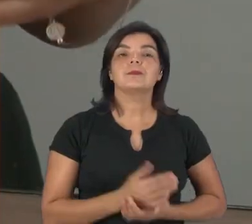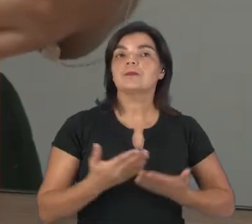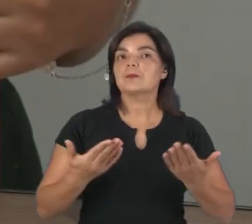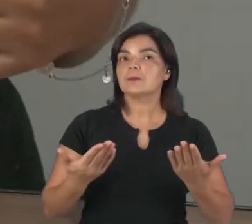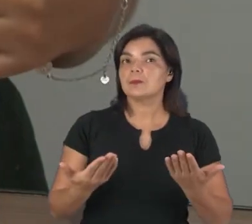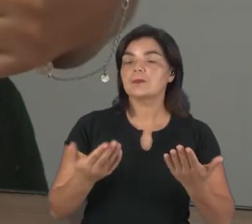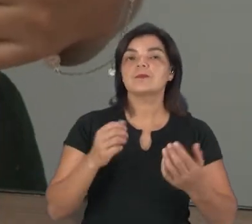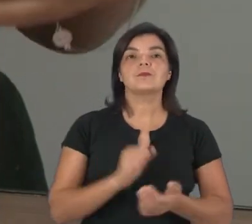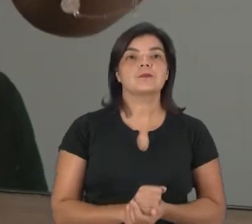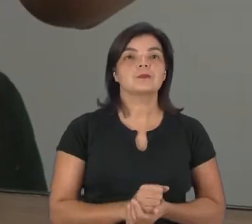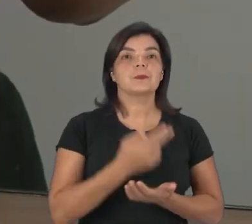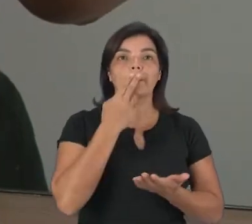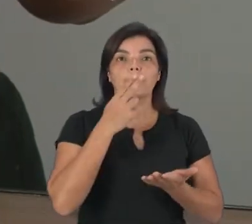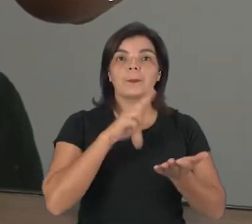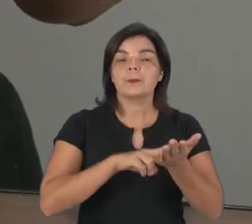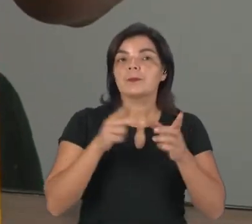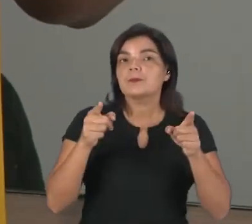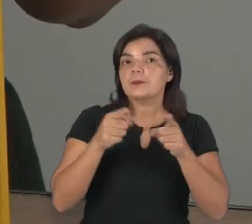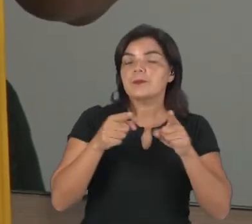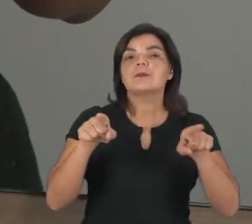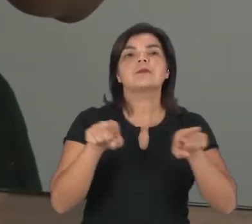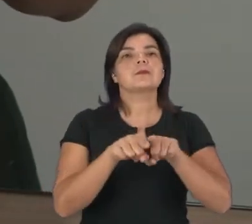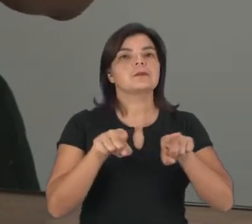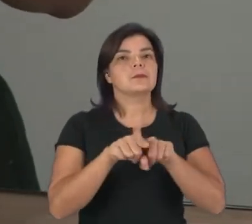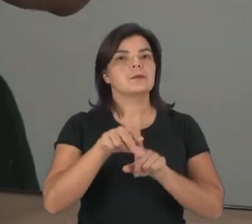Aqui nós temos o bilhete e a receita.